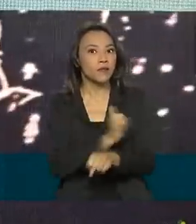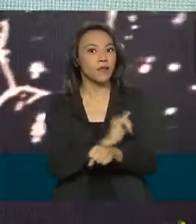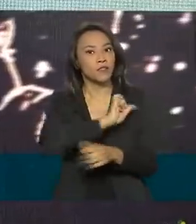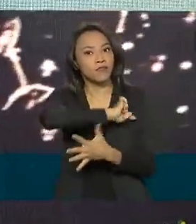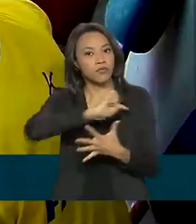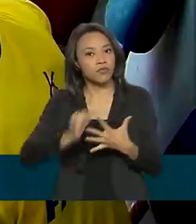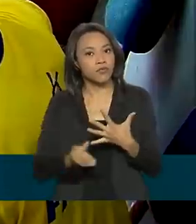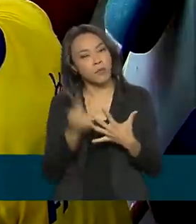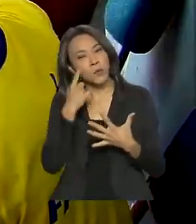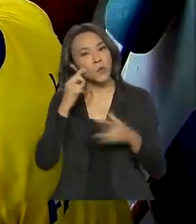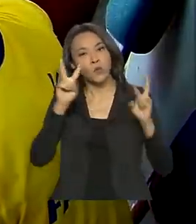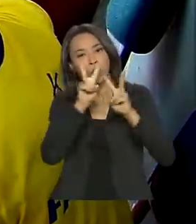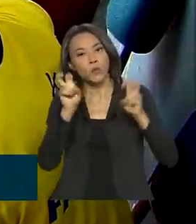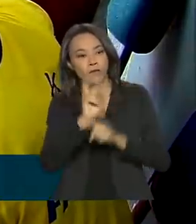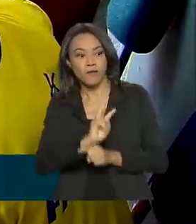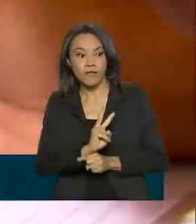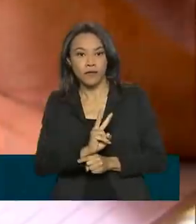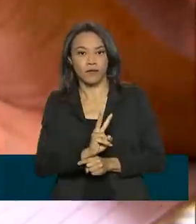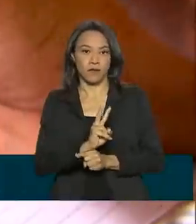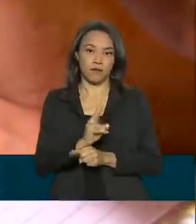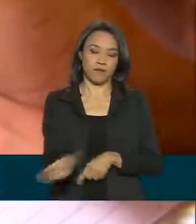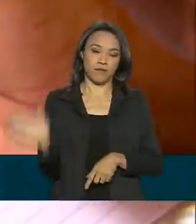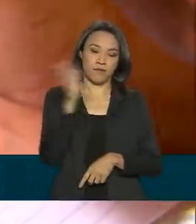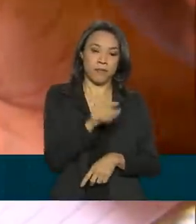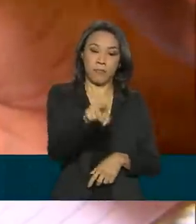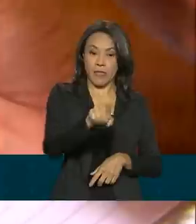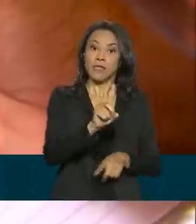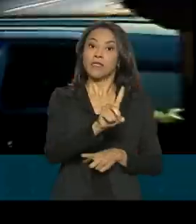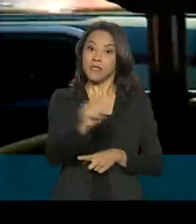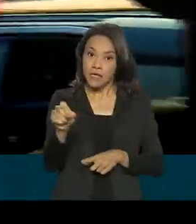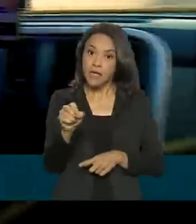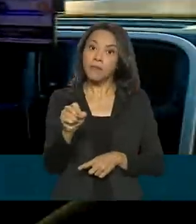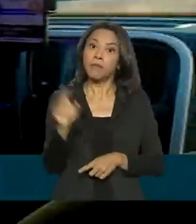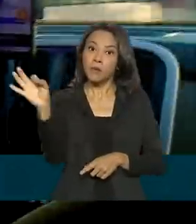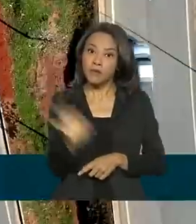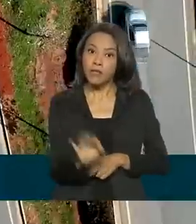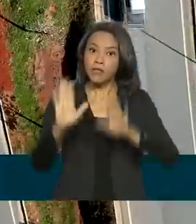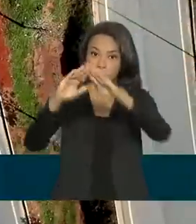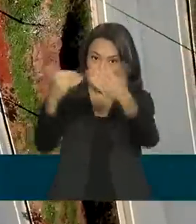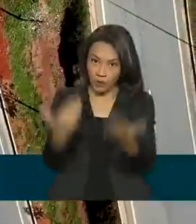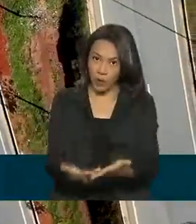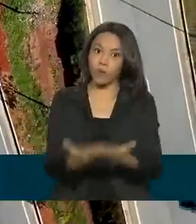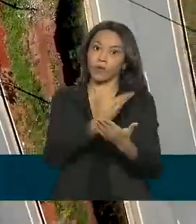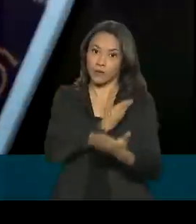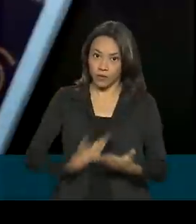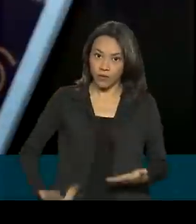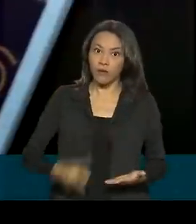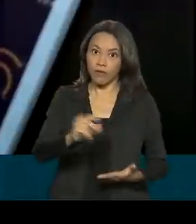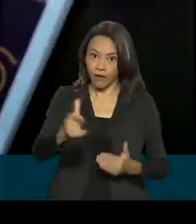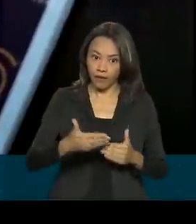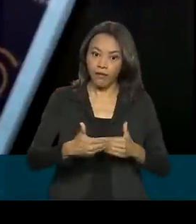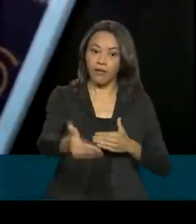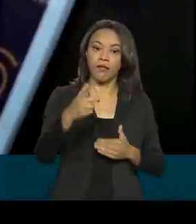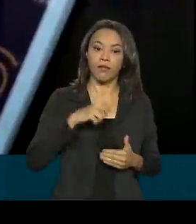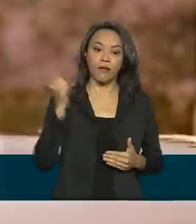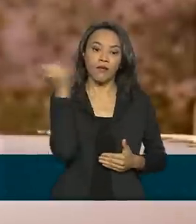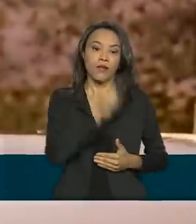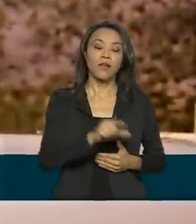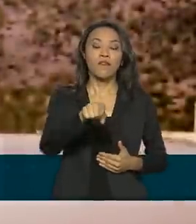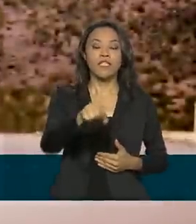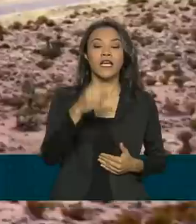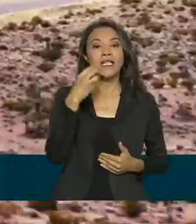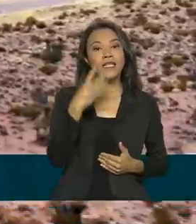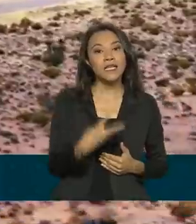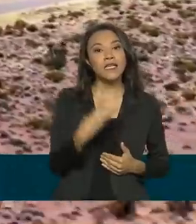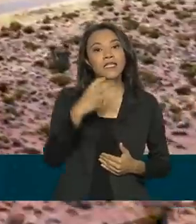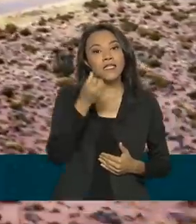dessa conectividade. Além de conectar 100% das escolas, o 5G também chegará a 36 mil quilômetros